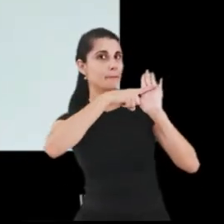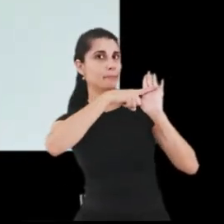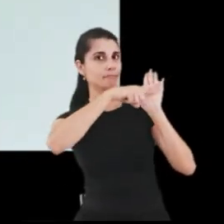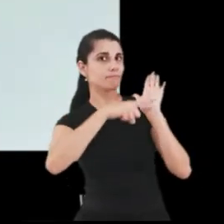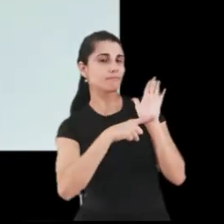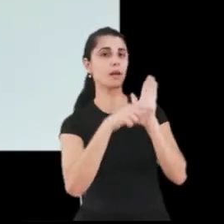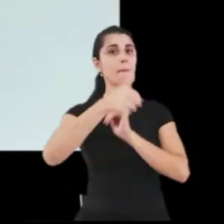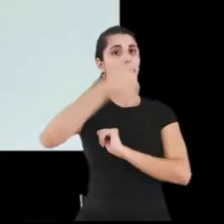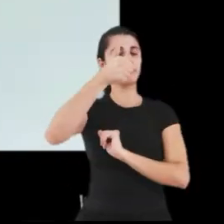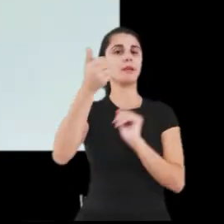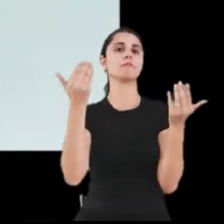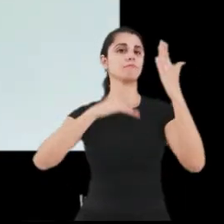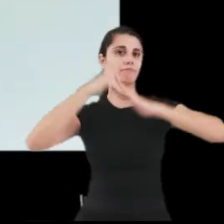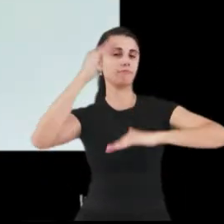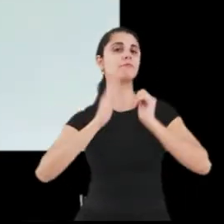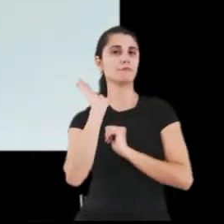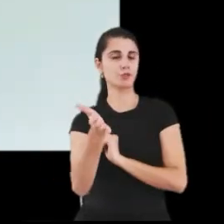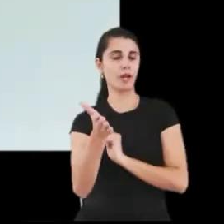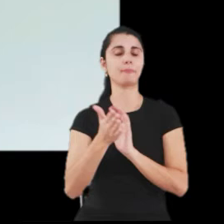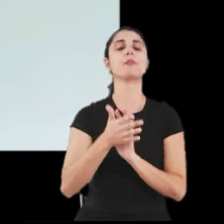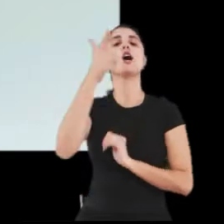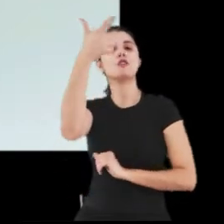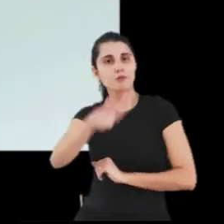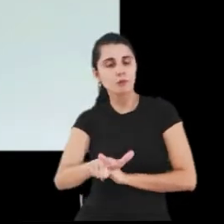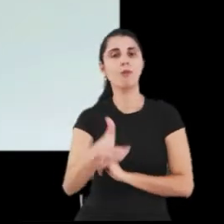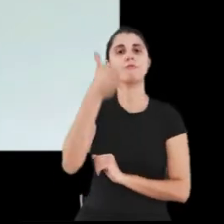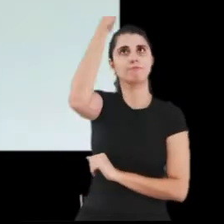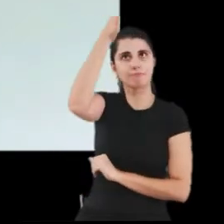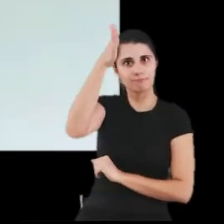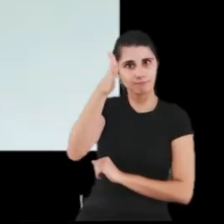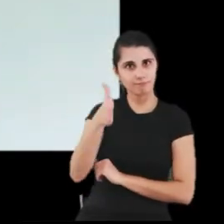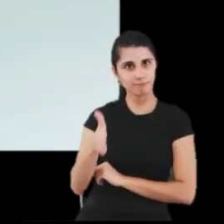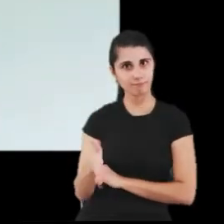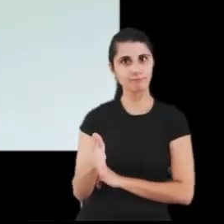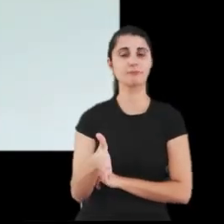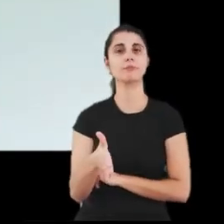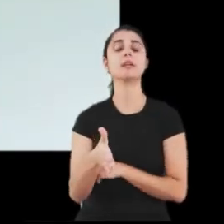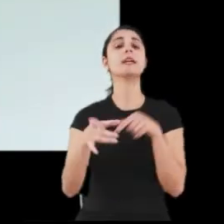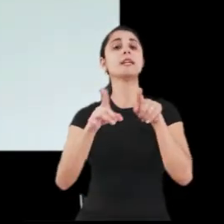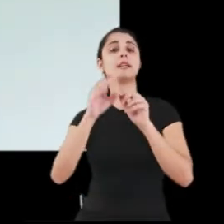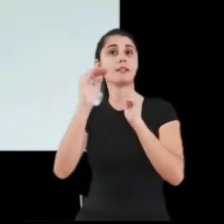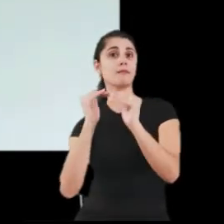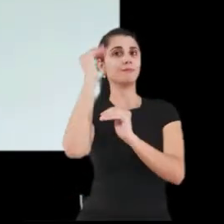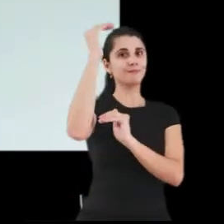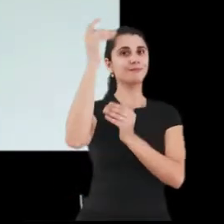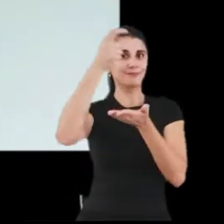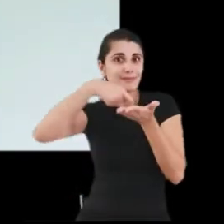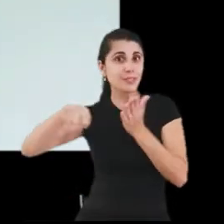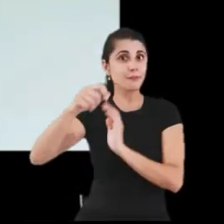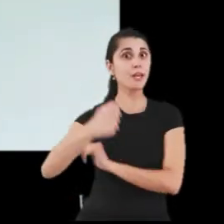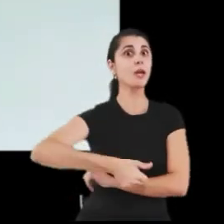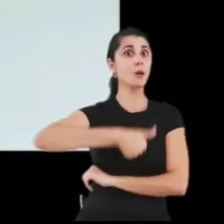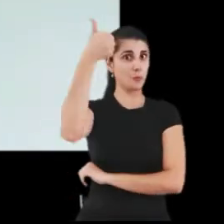eu vou traçar mais uma linha à direita dos divisores que eu acabei de encontrar e vou colocar no topo o